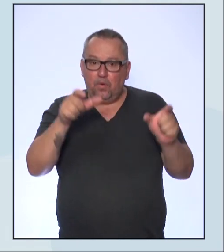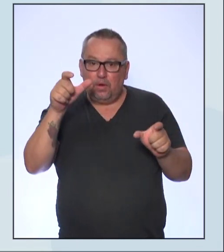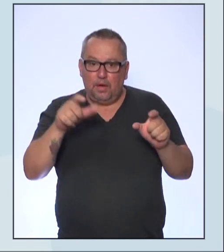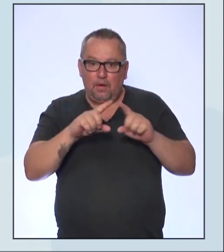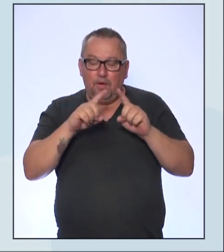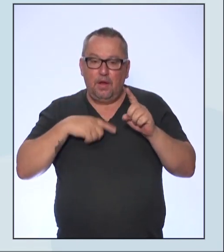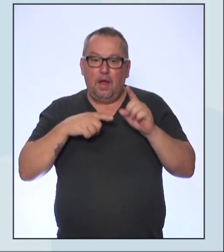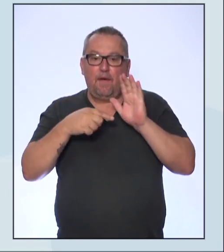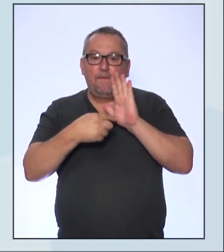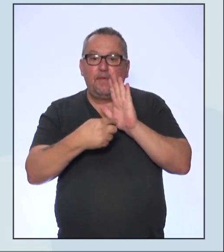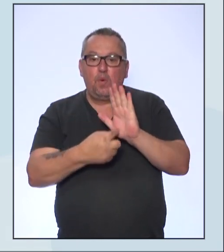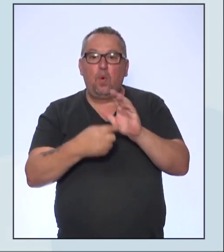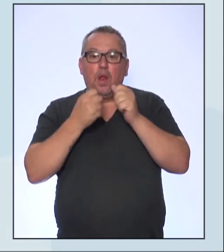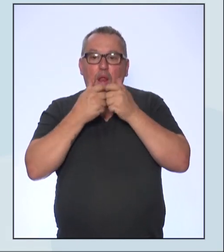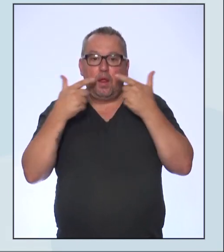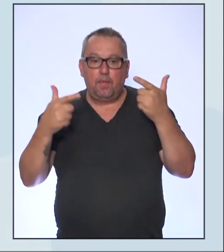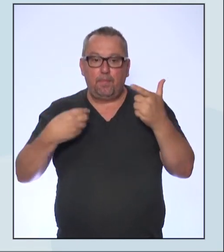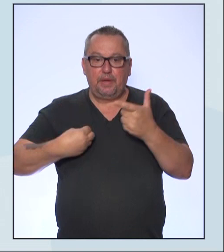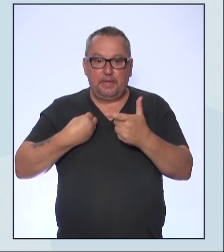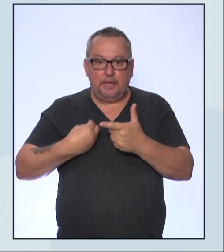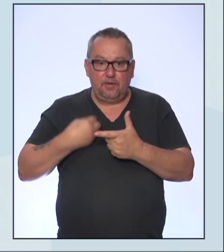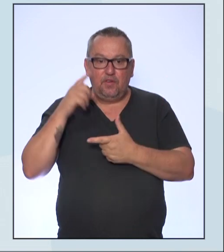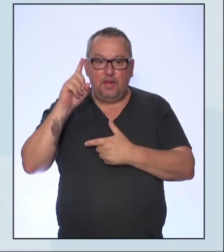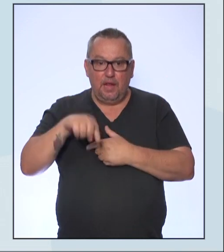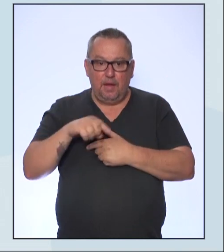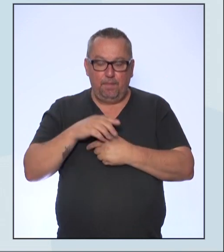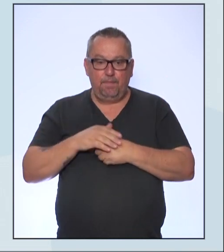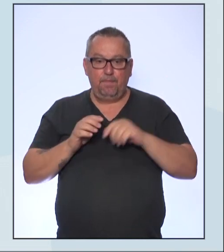de linguagem presente na fábula é